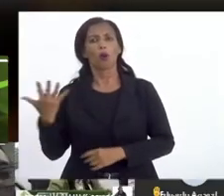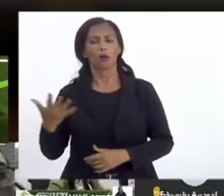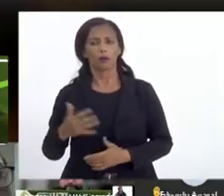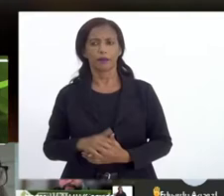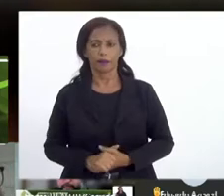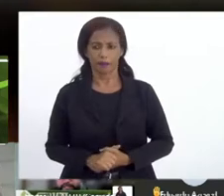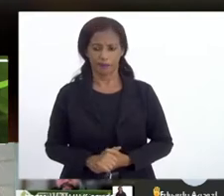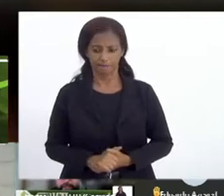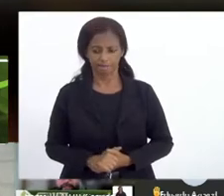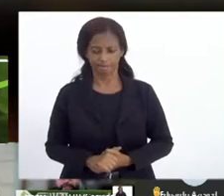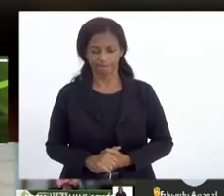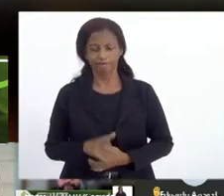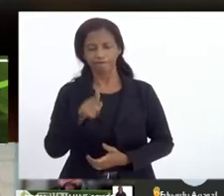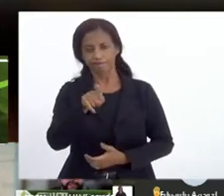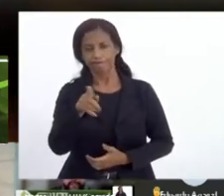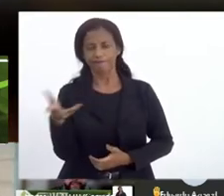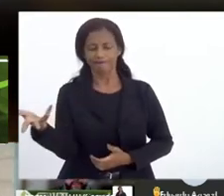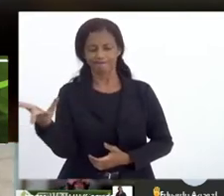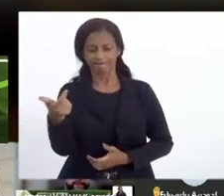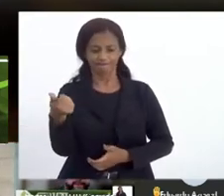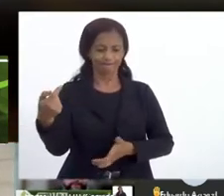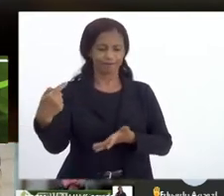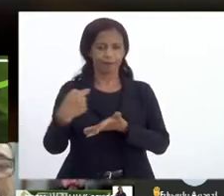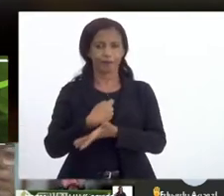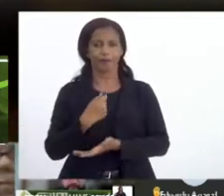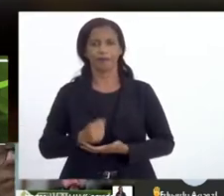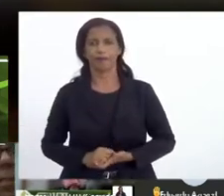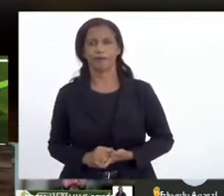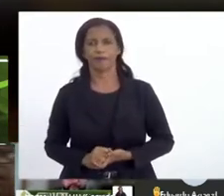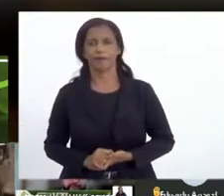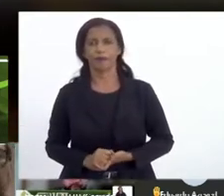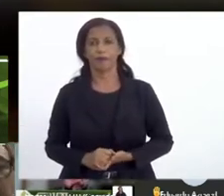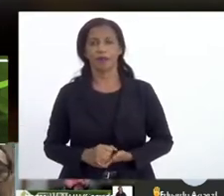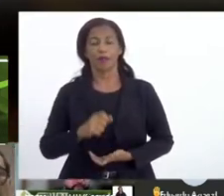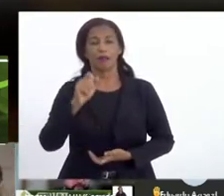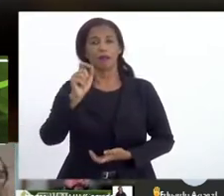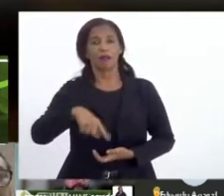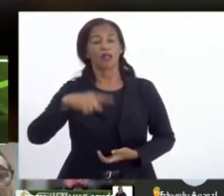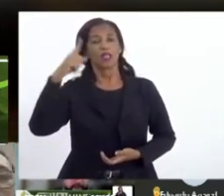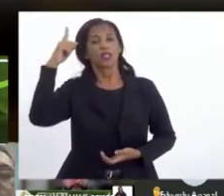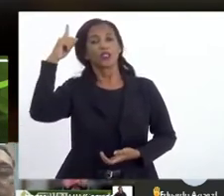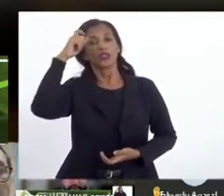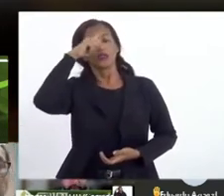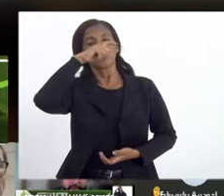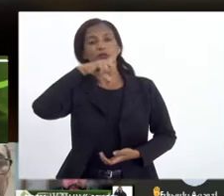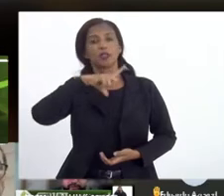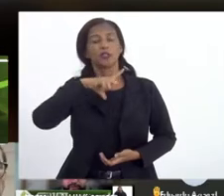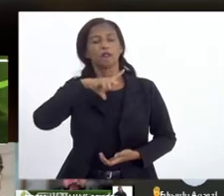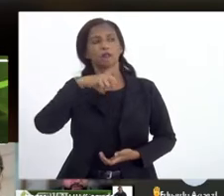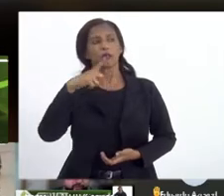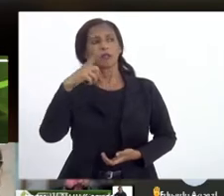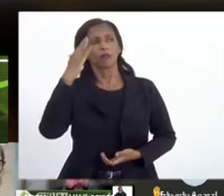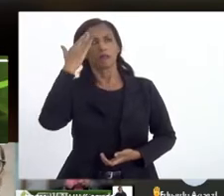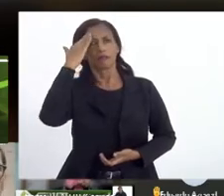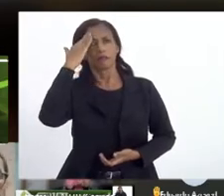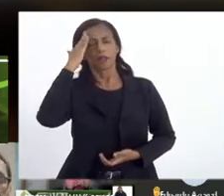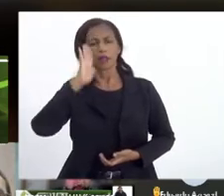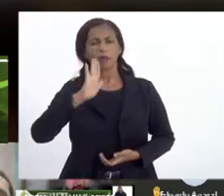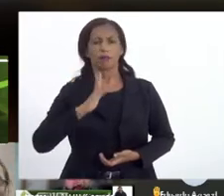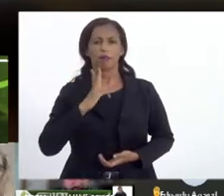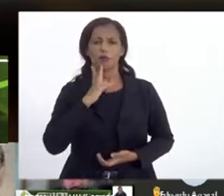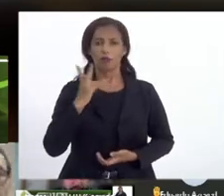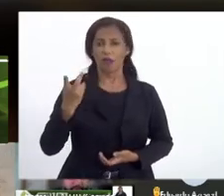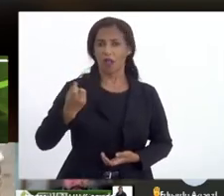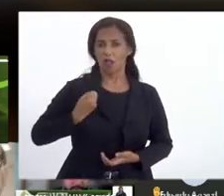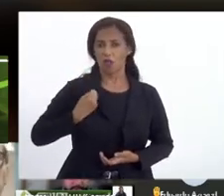Deputado, excelente pergunta. É muito difícil a gente ter uma leitura, mas vou colocar em grandes